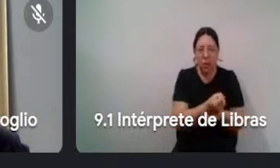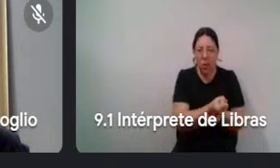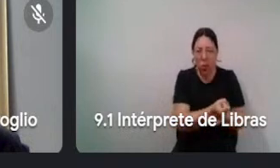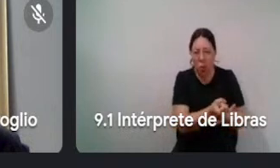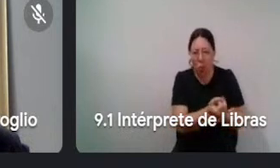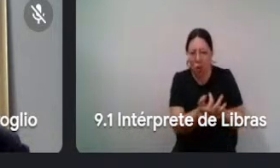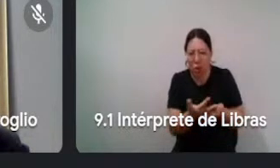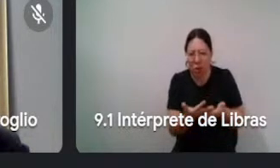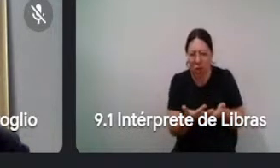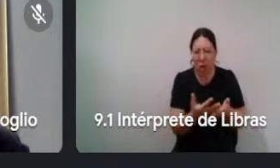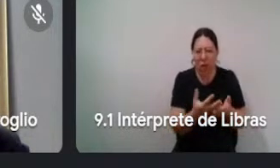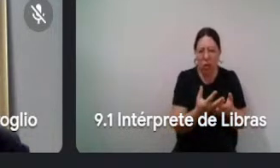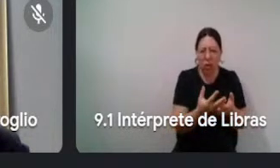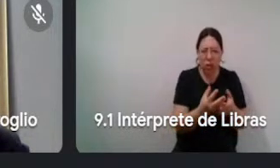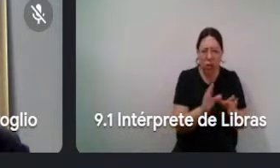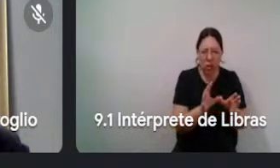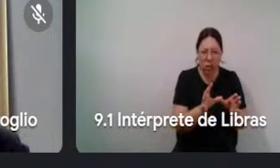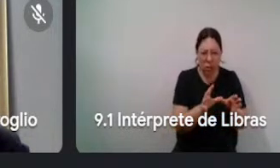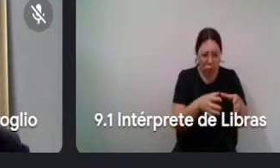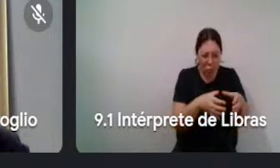seja relativamente expressivo,